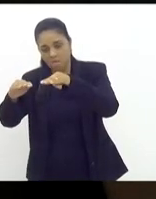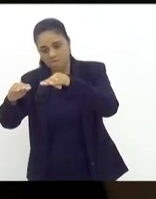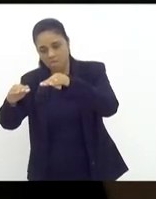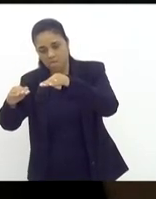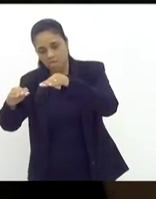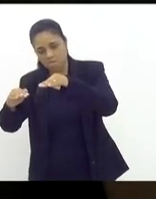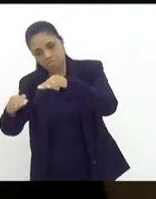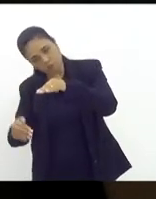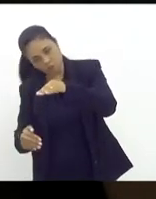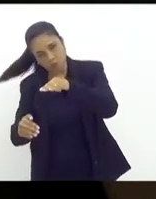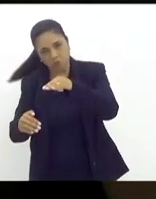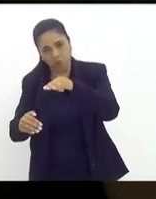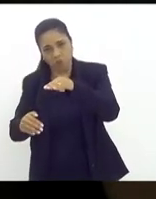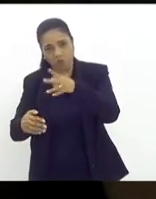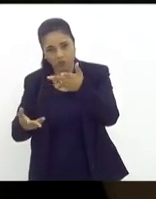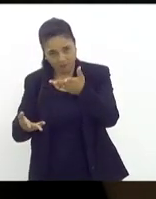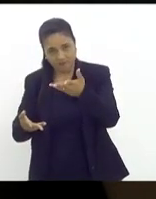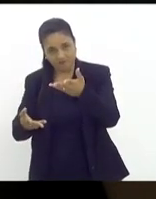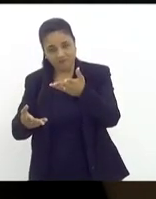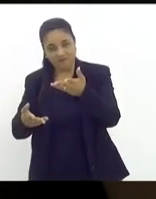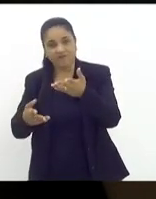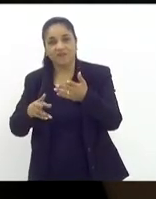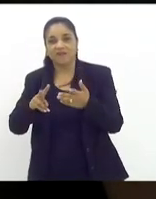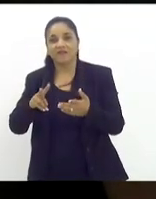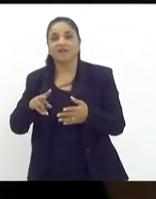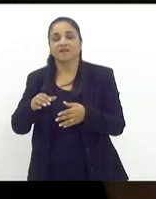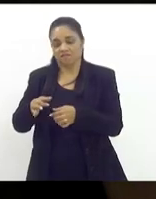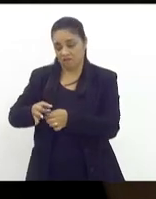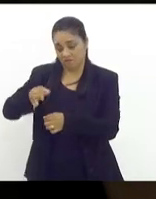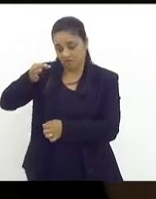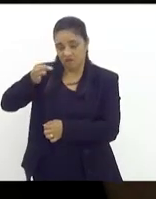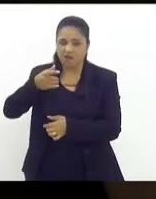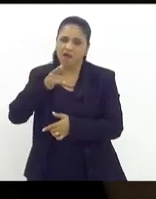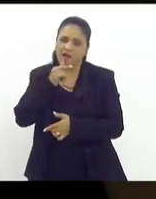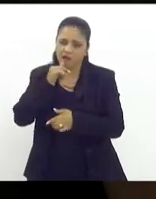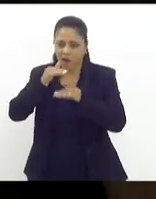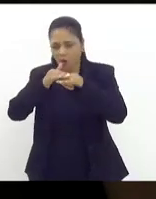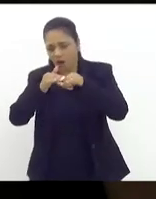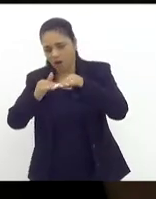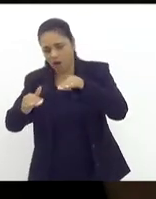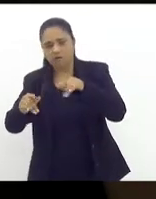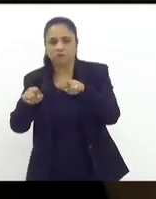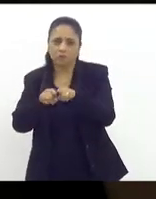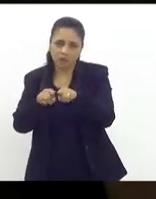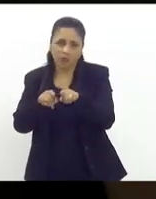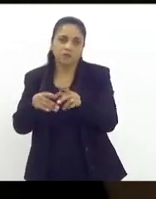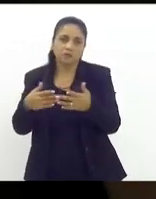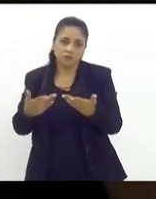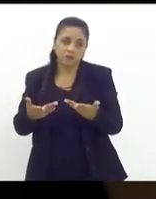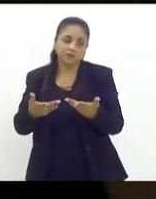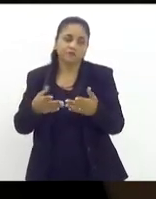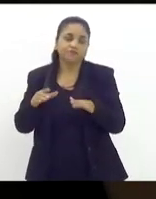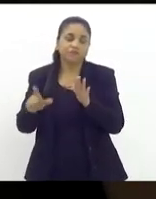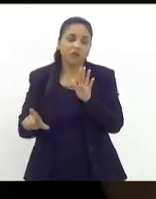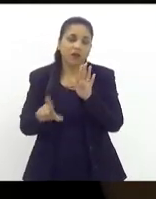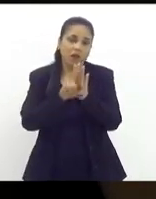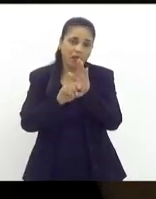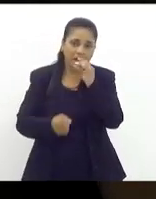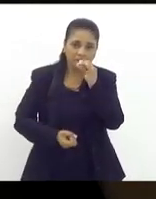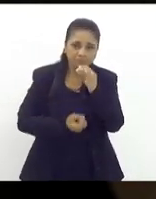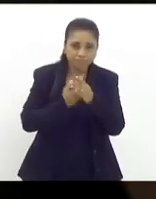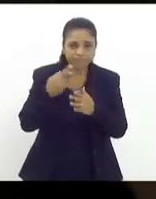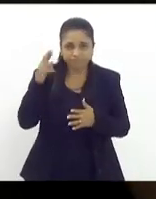e ela é decepada, e ali também é um ponto frágil, tem infiltração de água, etc, etc. Então, a gente fez essa lei de